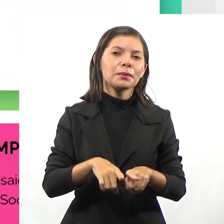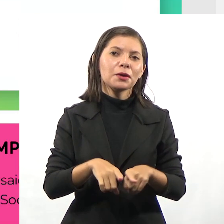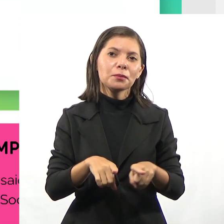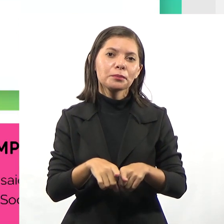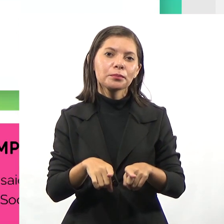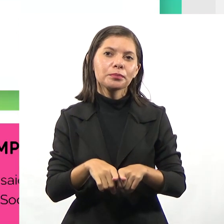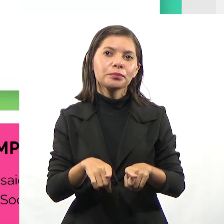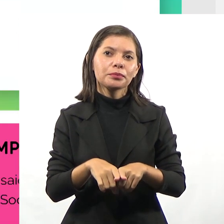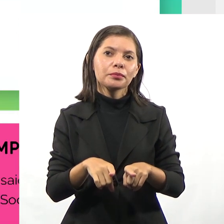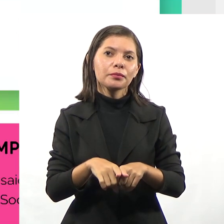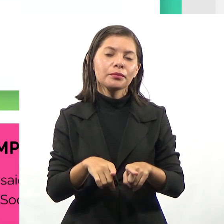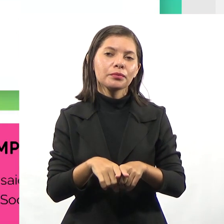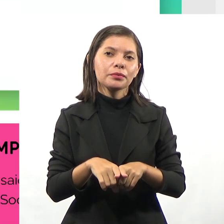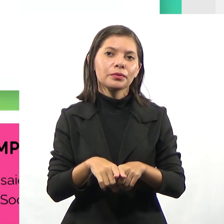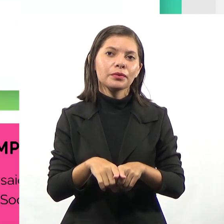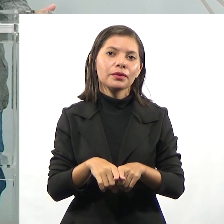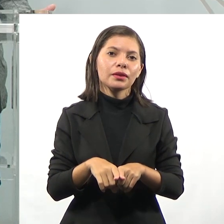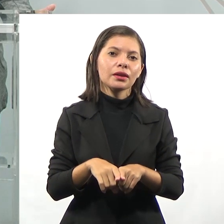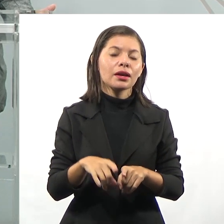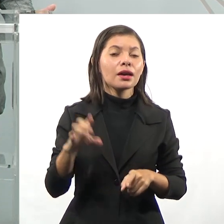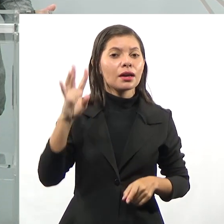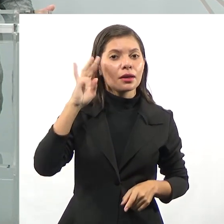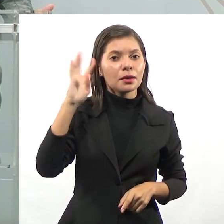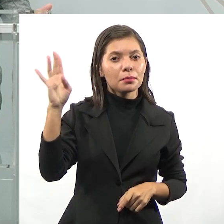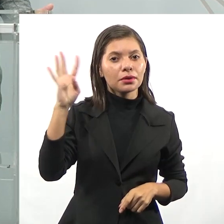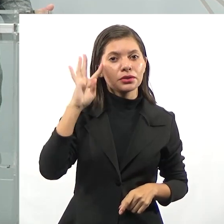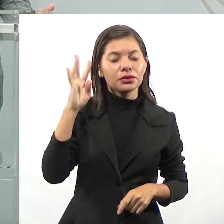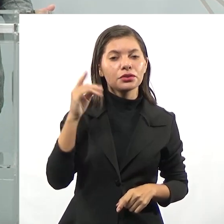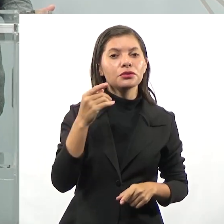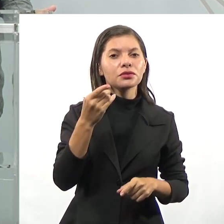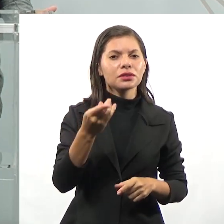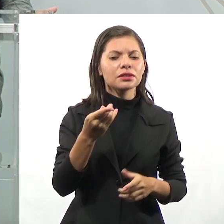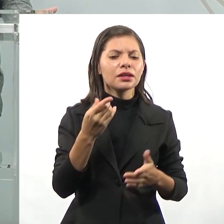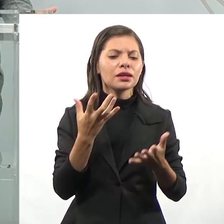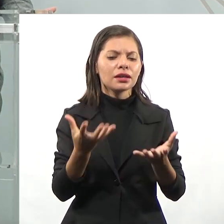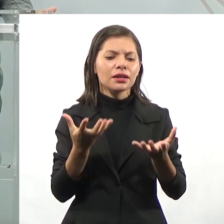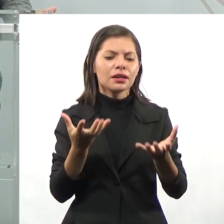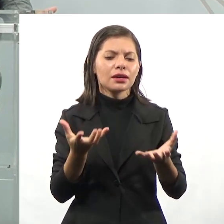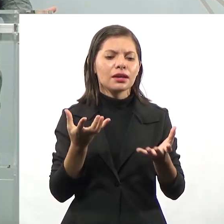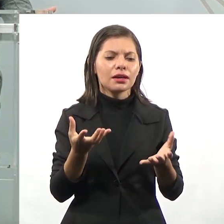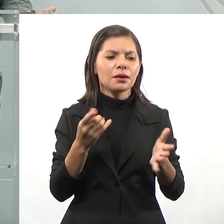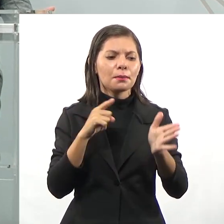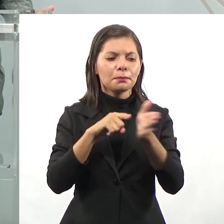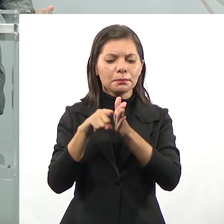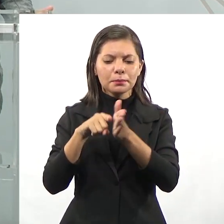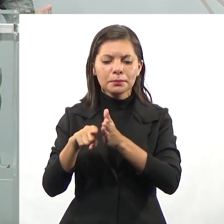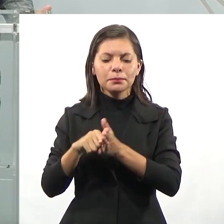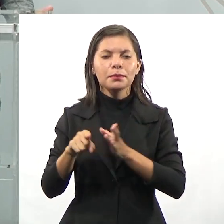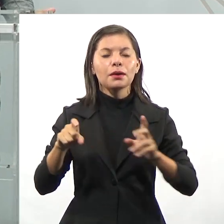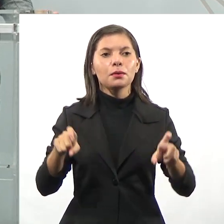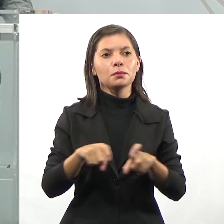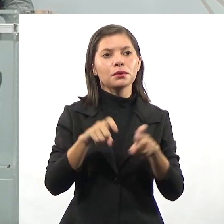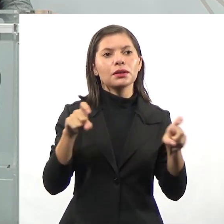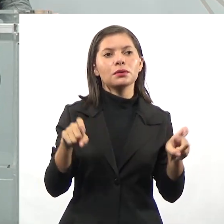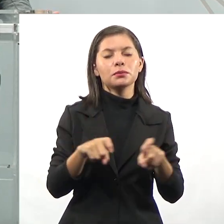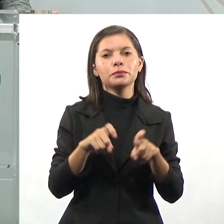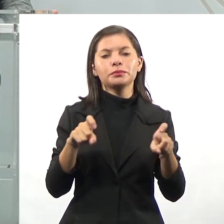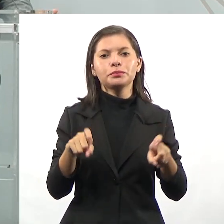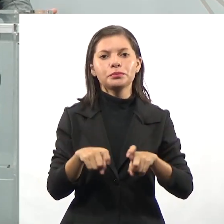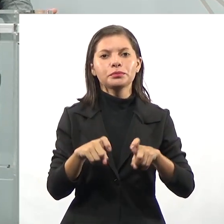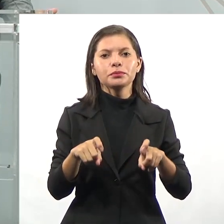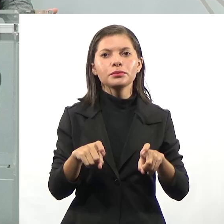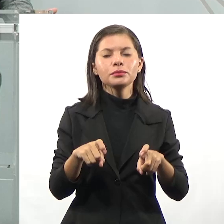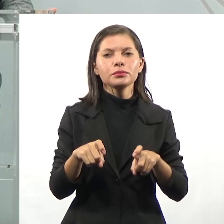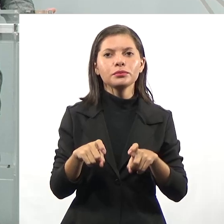de operador é o operador de exclusão. Imagine que você quer fazer uma pesquisa sobre computador, e você digita